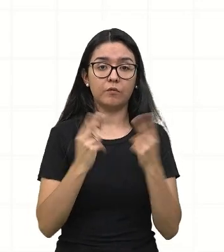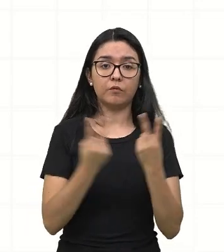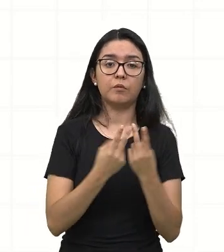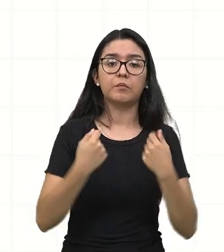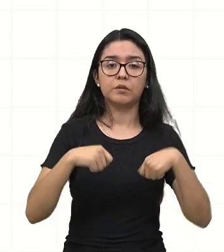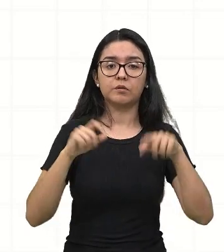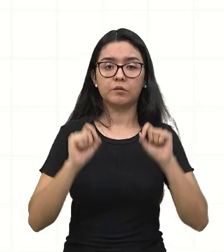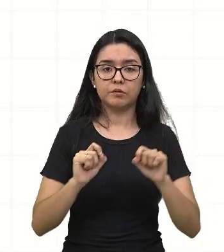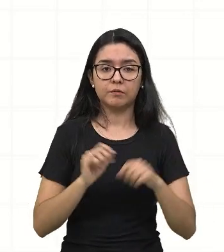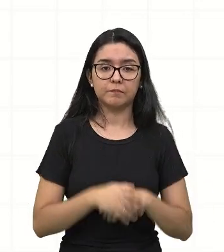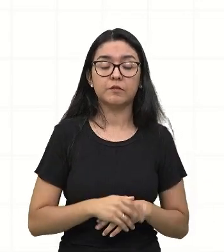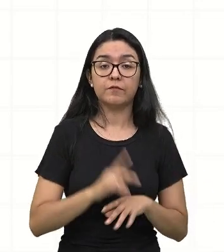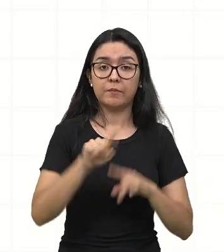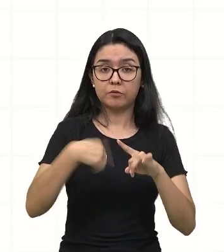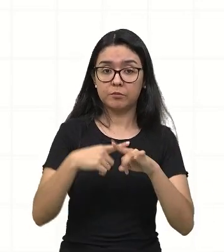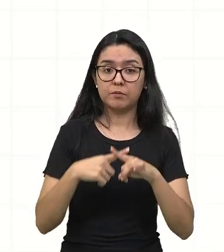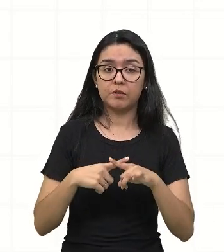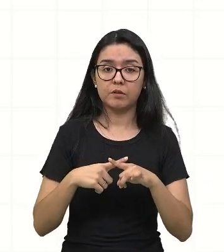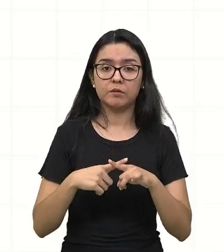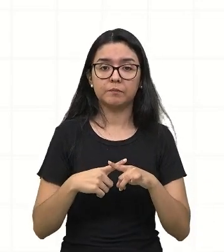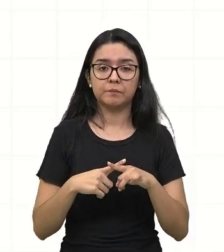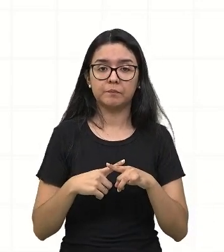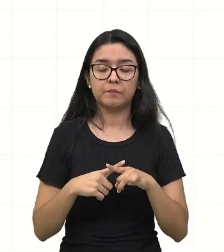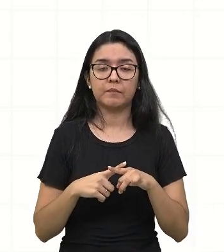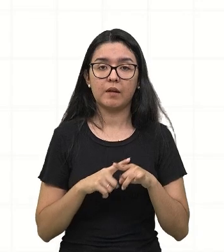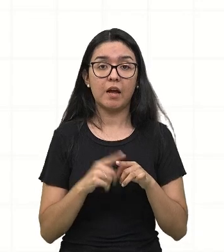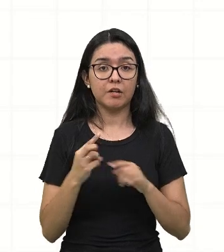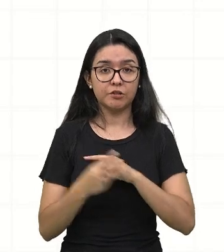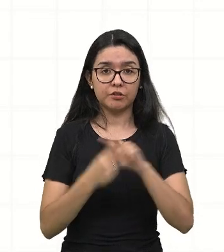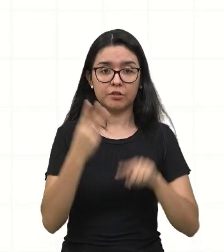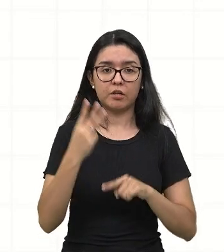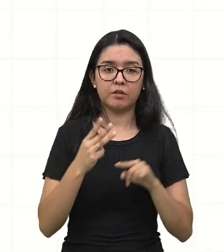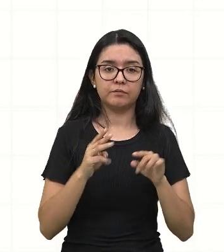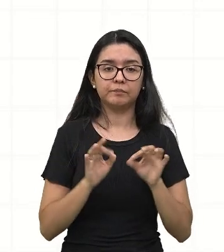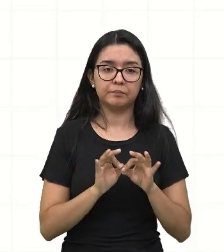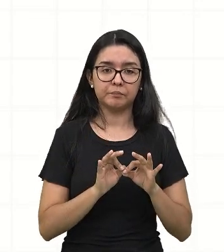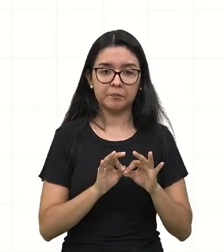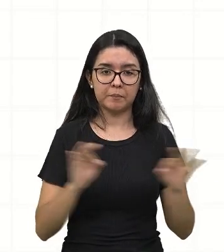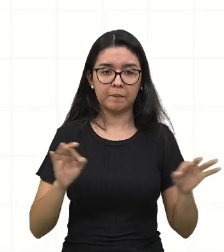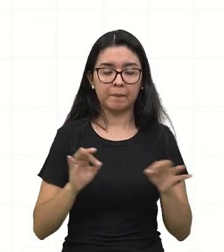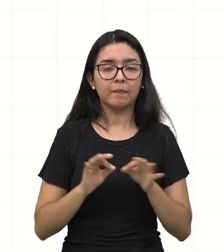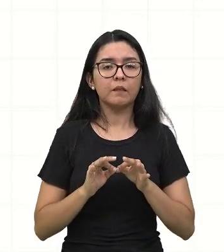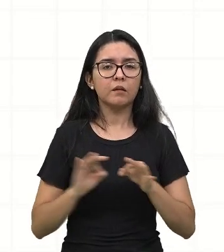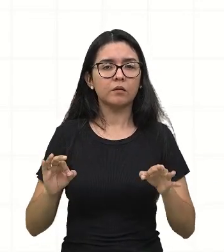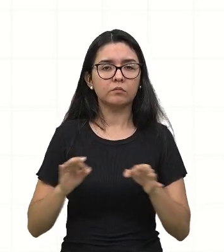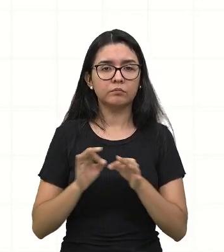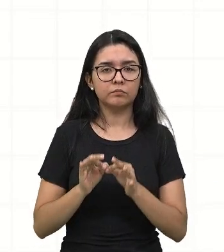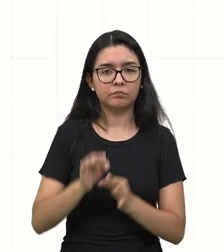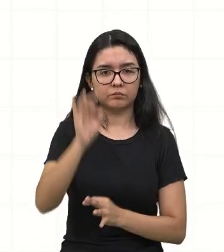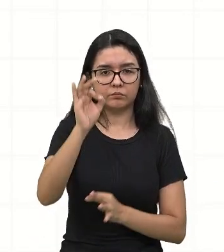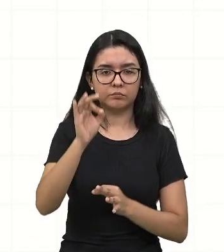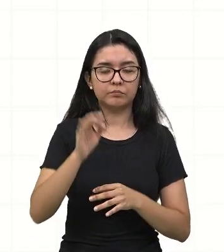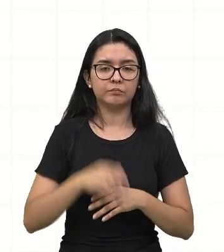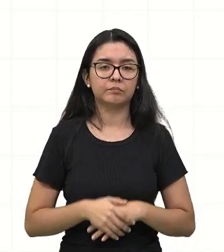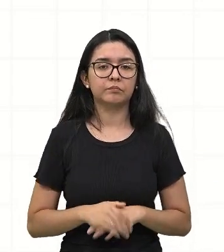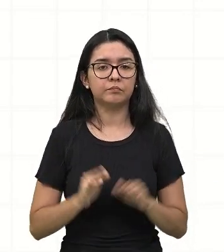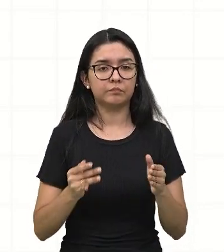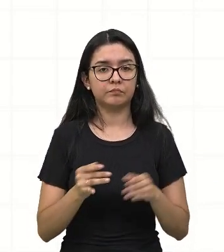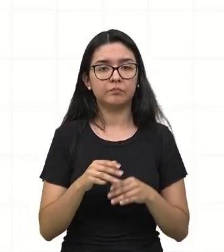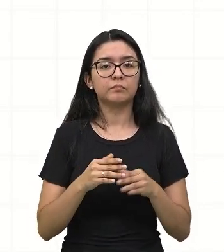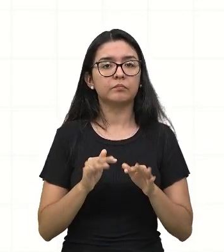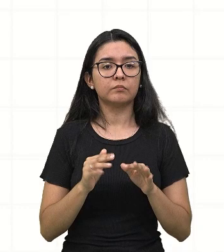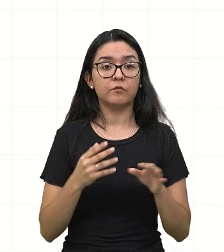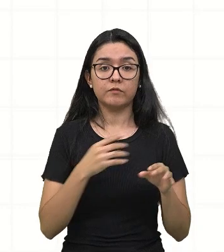você multiplicar as 3 dimensões. Simples assim, ó. Pega as